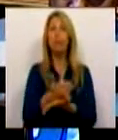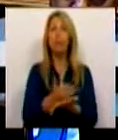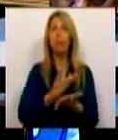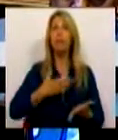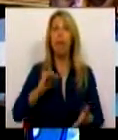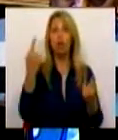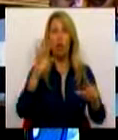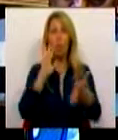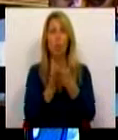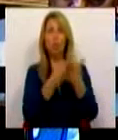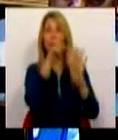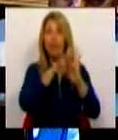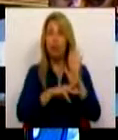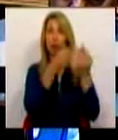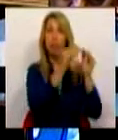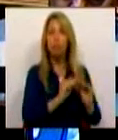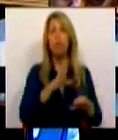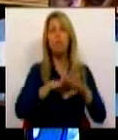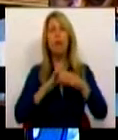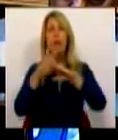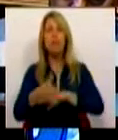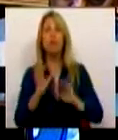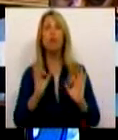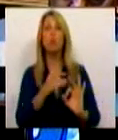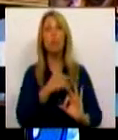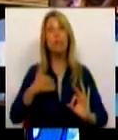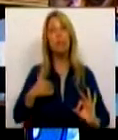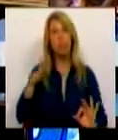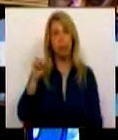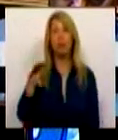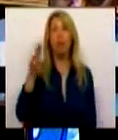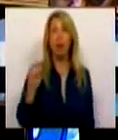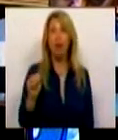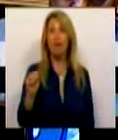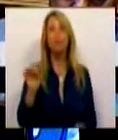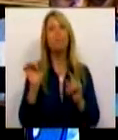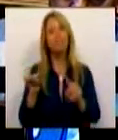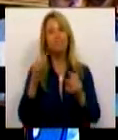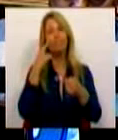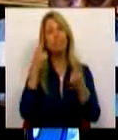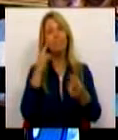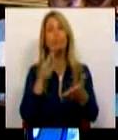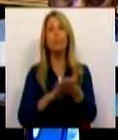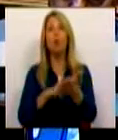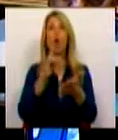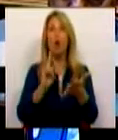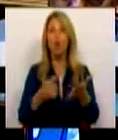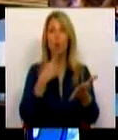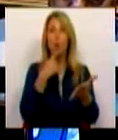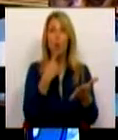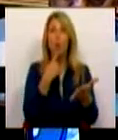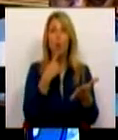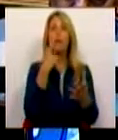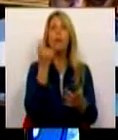último relatório anual sobre o acesso a cuidados de saúde nos estabelecimentos do SNS, estes vieram comprovar que a elevada taxa